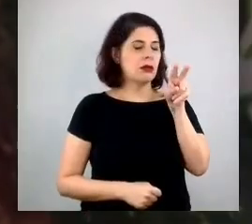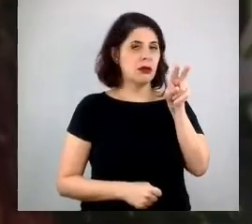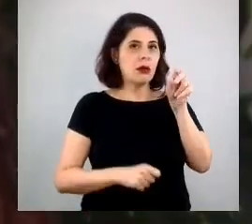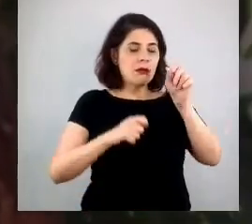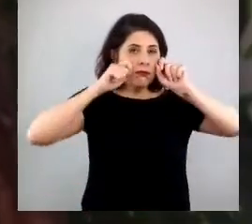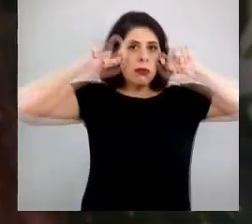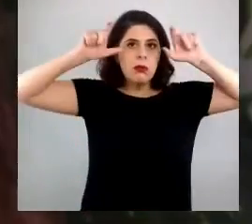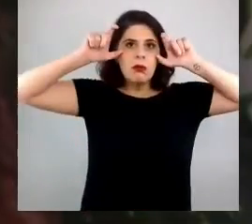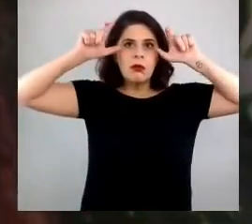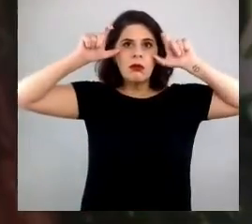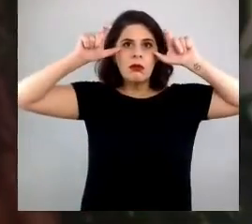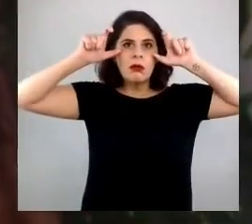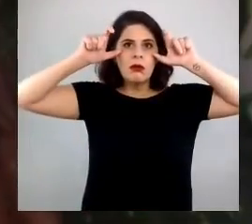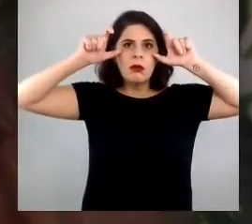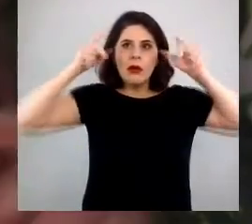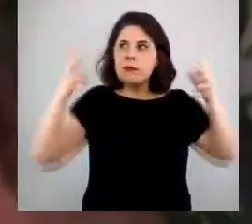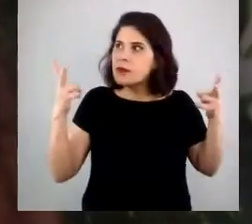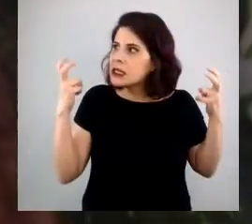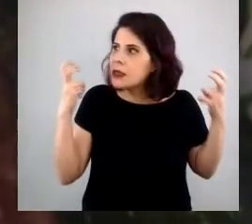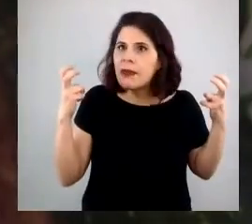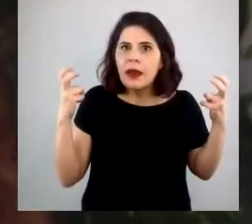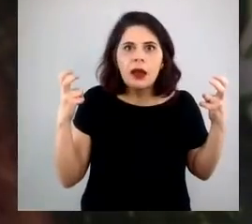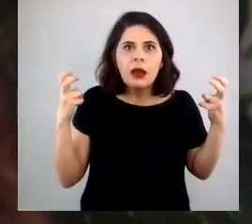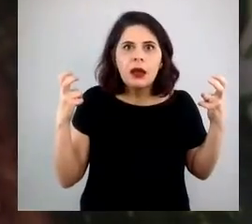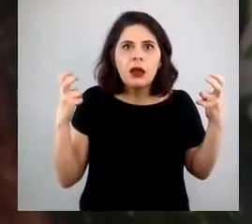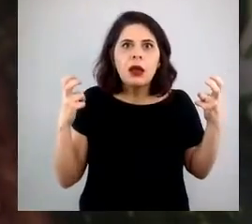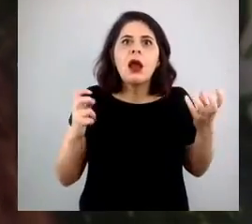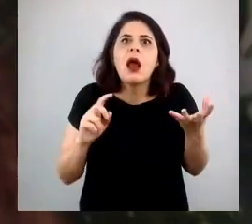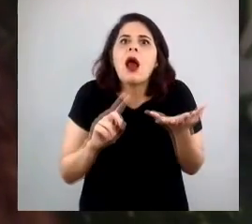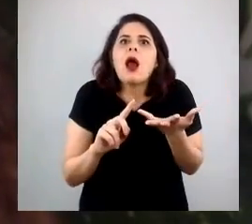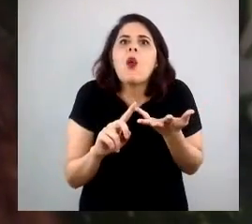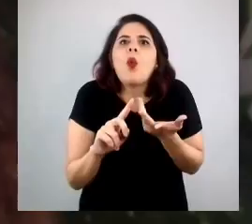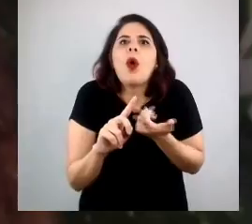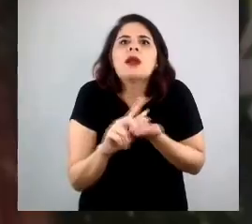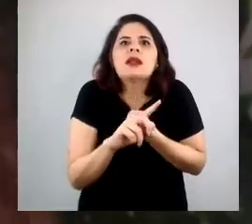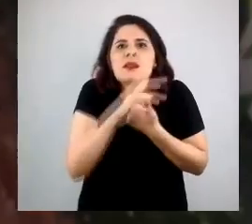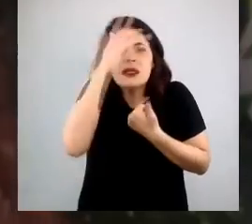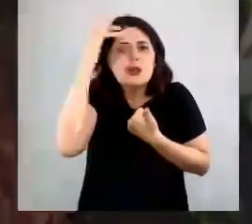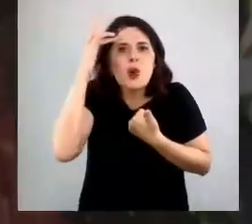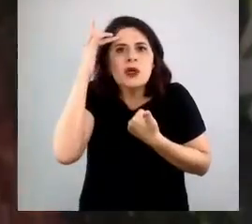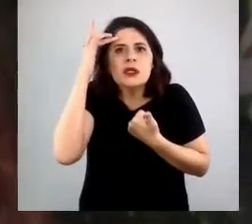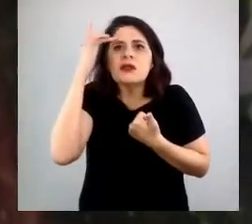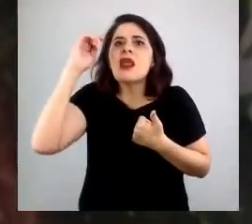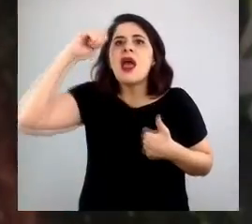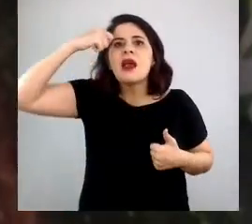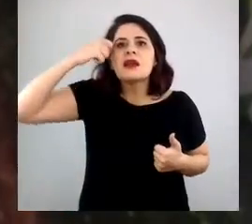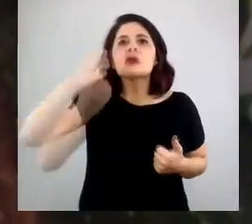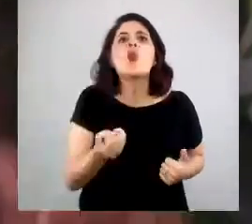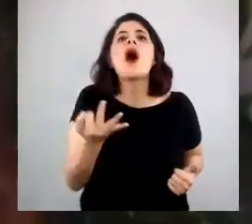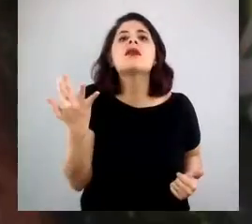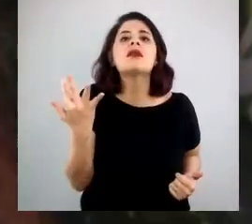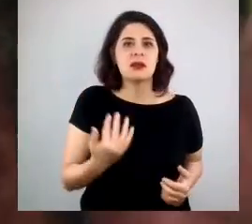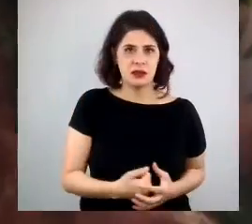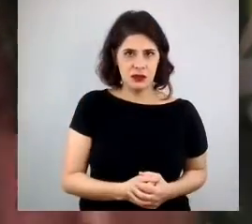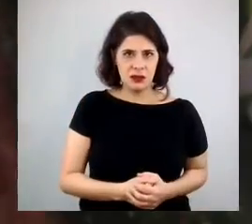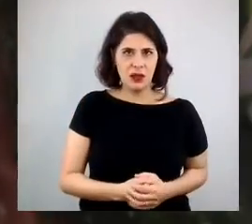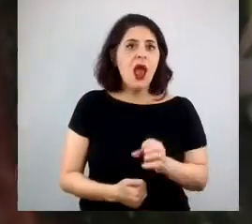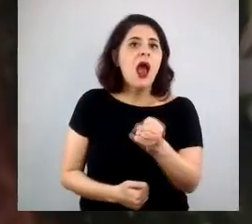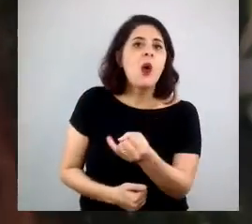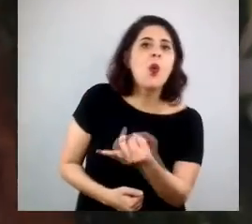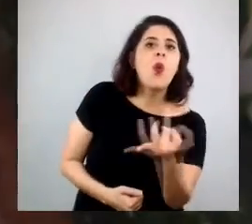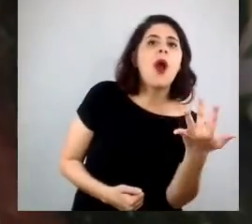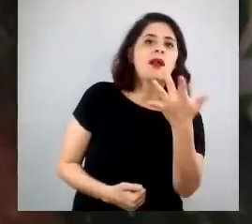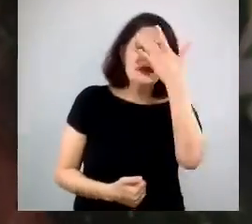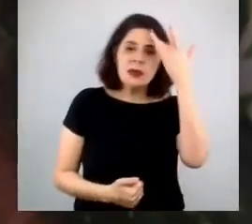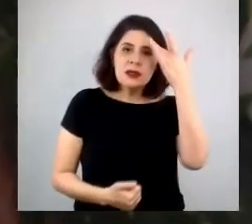e perceber quantas pessoas pretas estão naquele espaço. Quantas pessoas pretas estão em cargos de